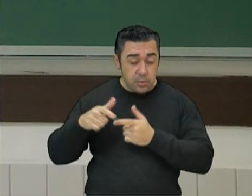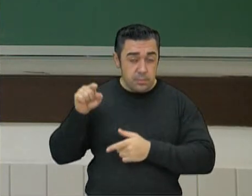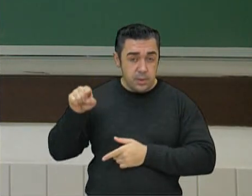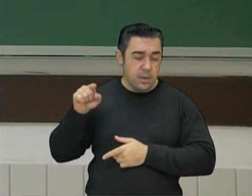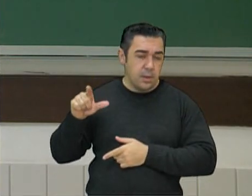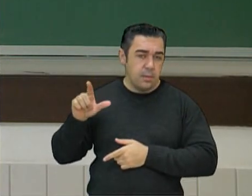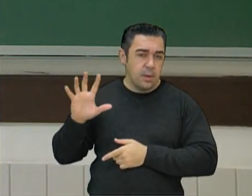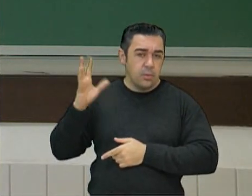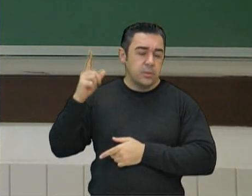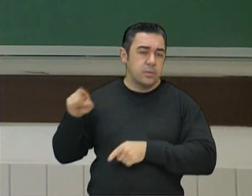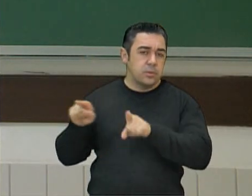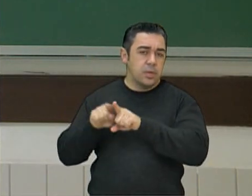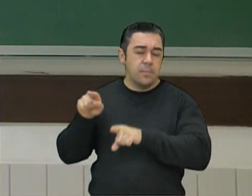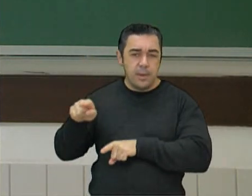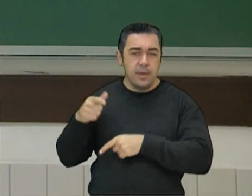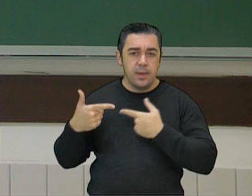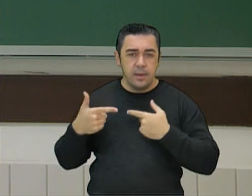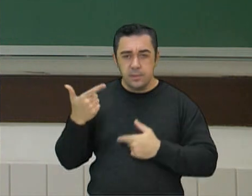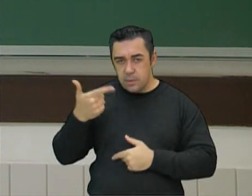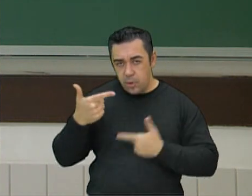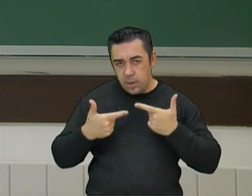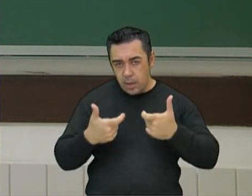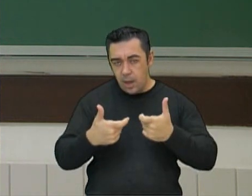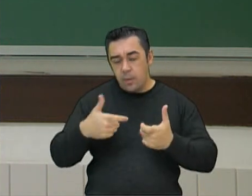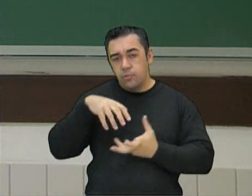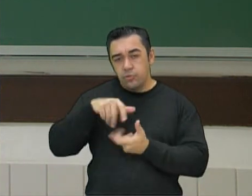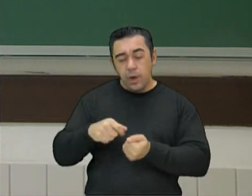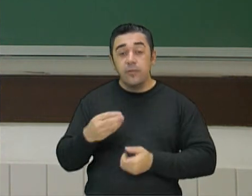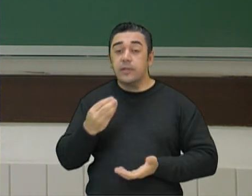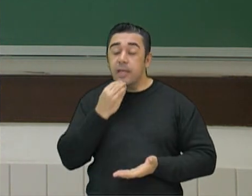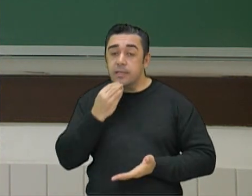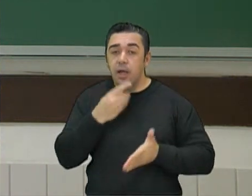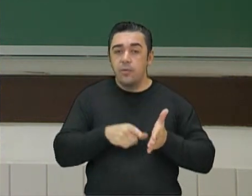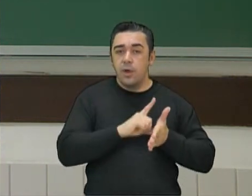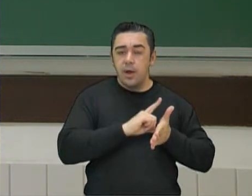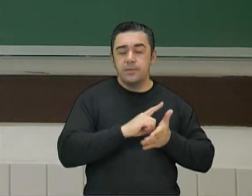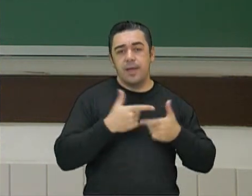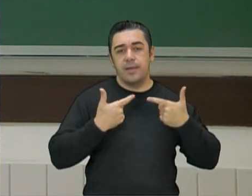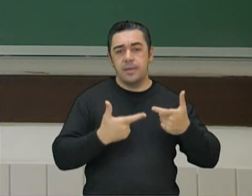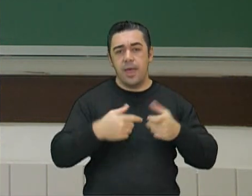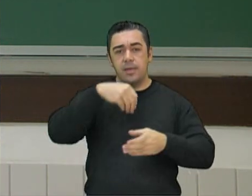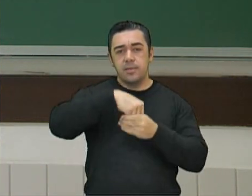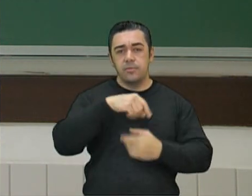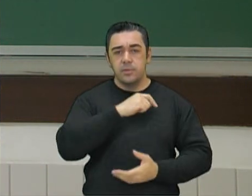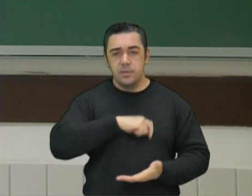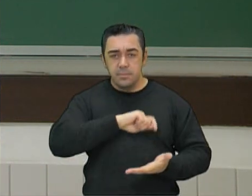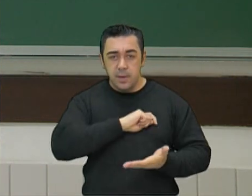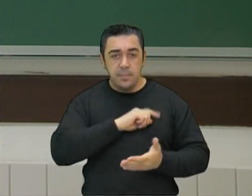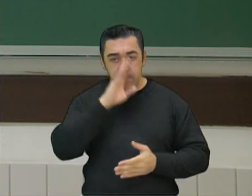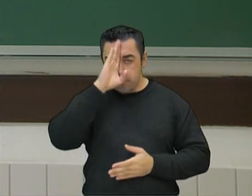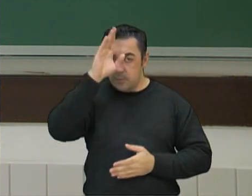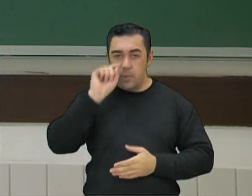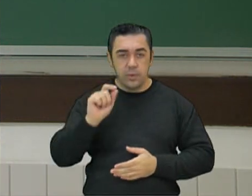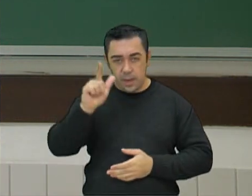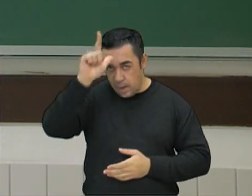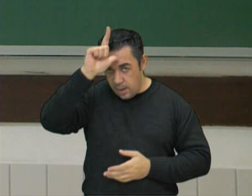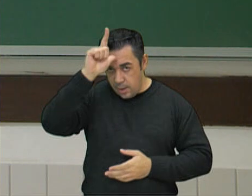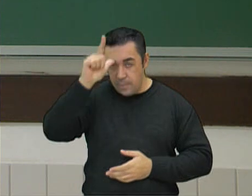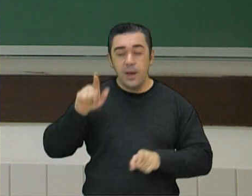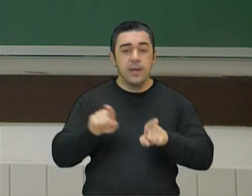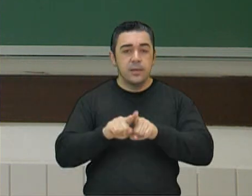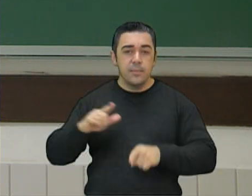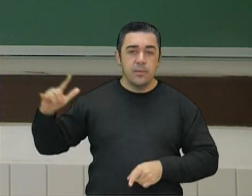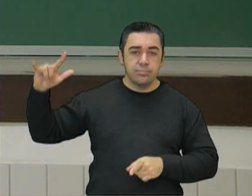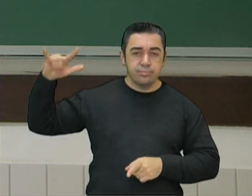Guerra Mundial foi testado na Guerra Civil Espanhola, principalmente pelas tropas alemãs e pela Força